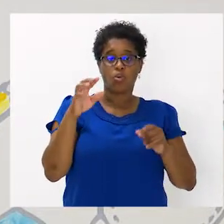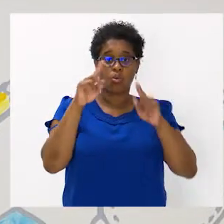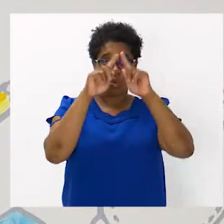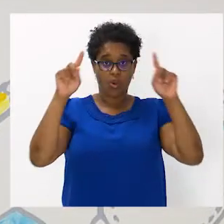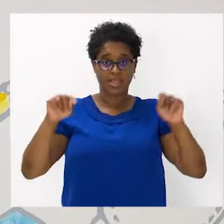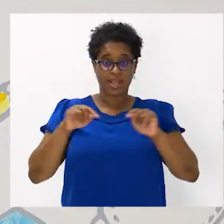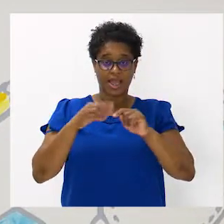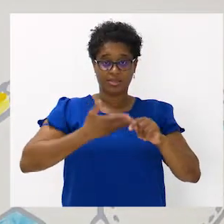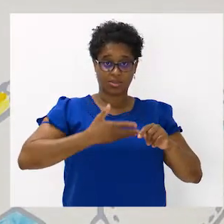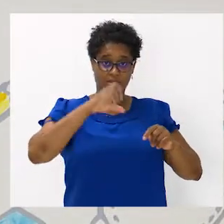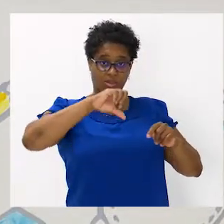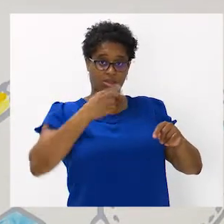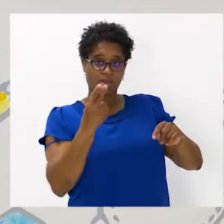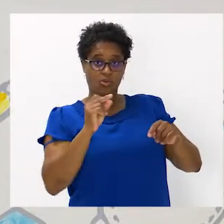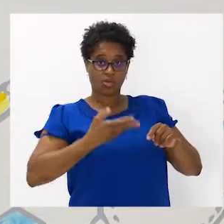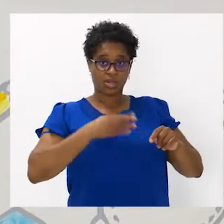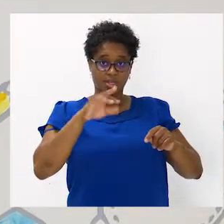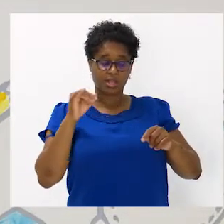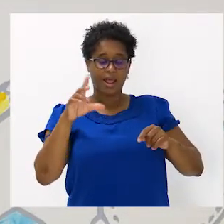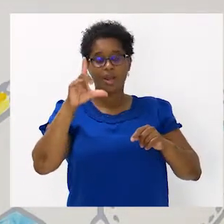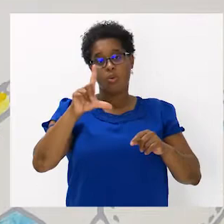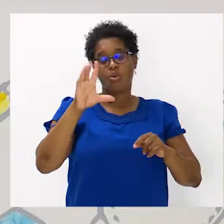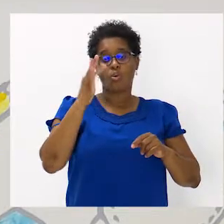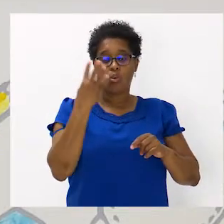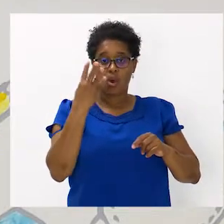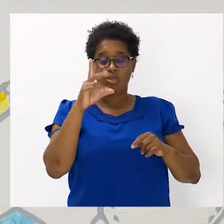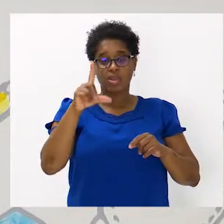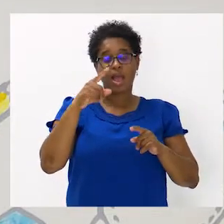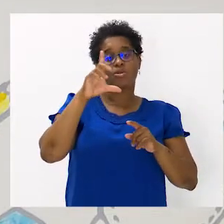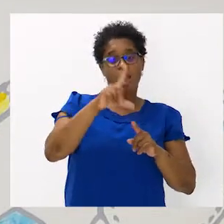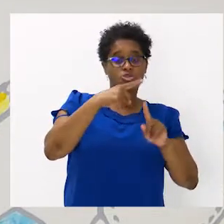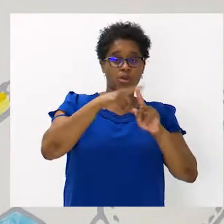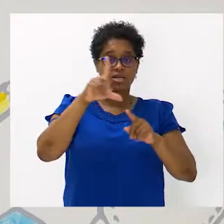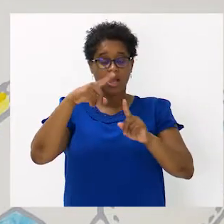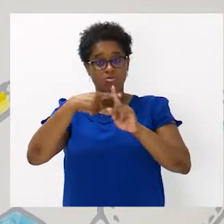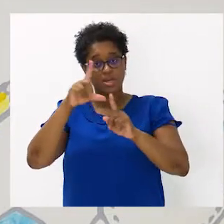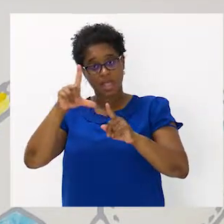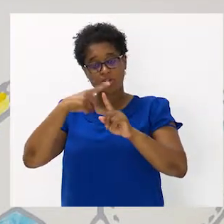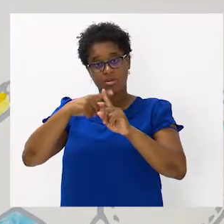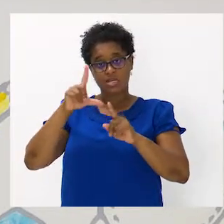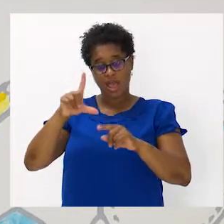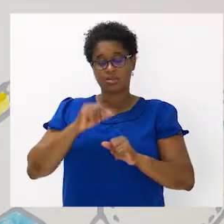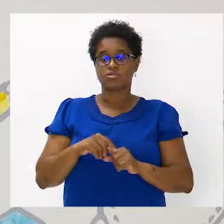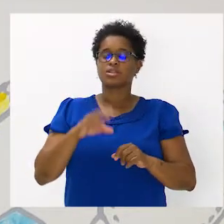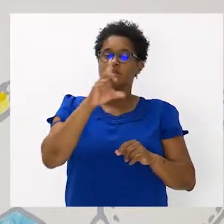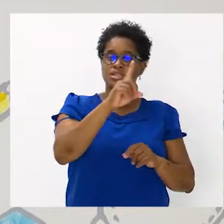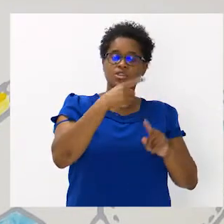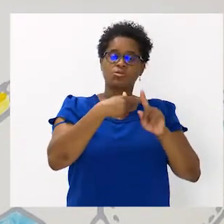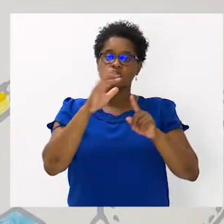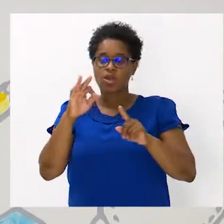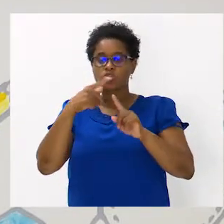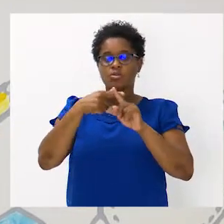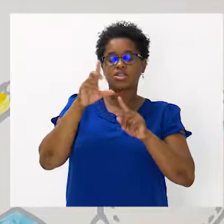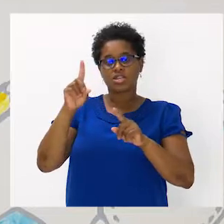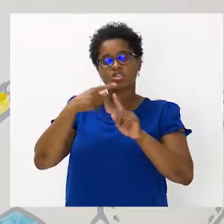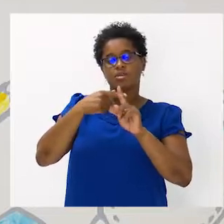quadrilátero, 4 lados. Então, lado mais lado mais lado mais lado. Então, temos aqui 6 mais 4 mais